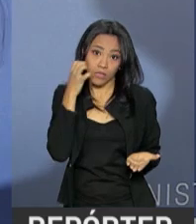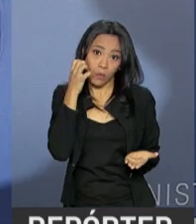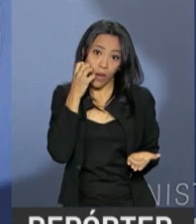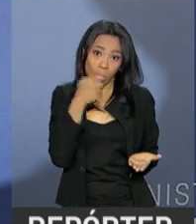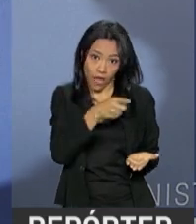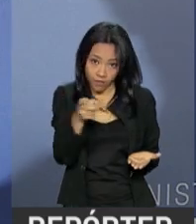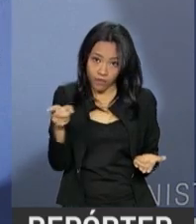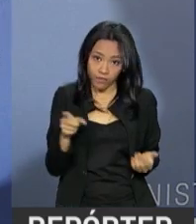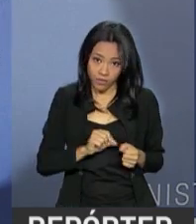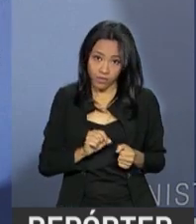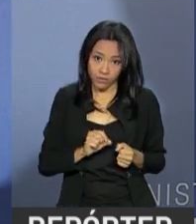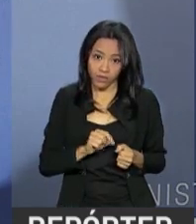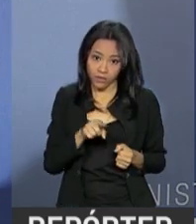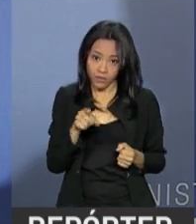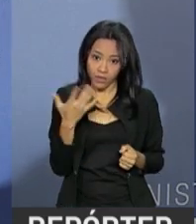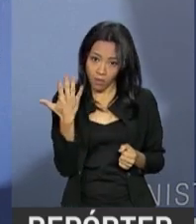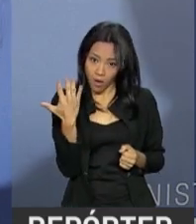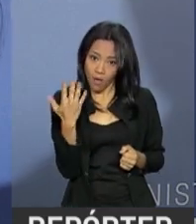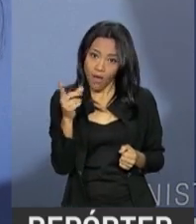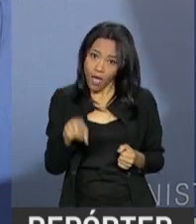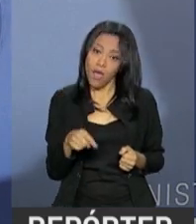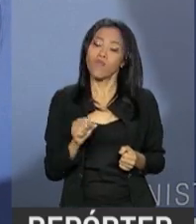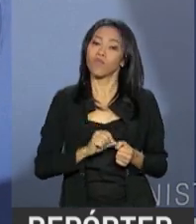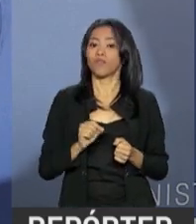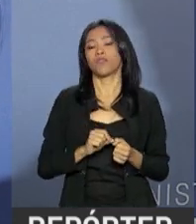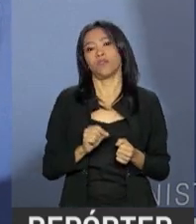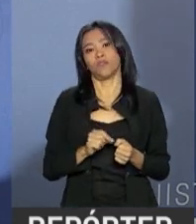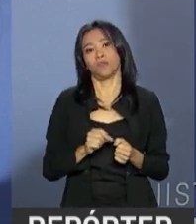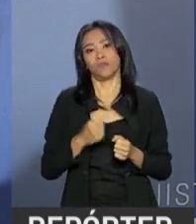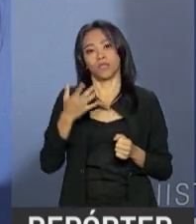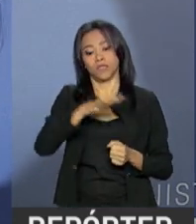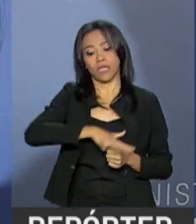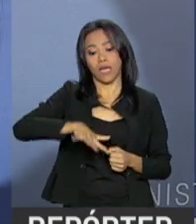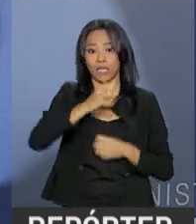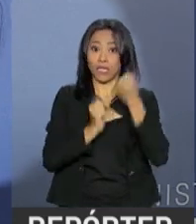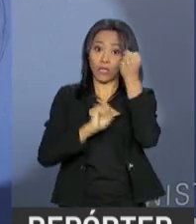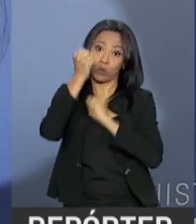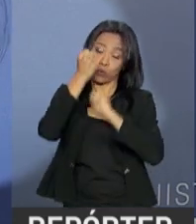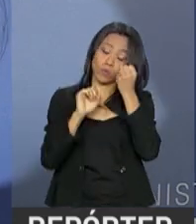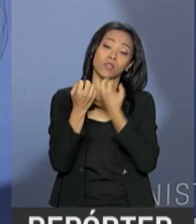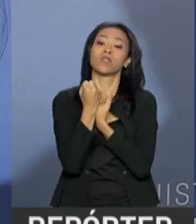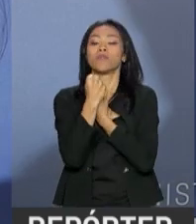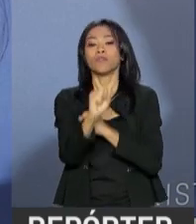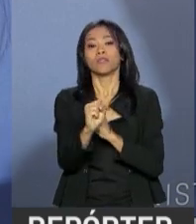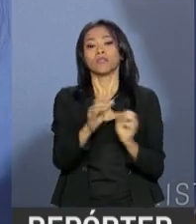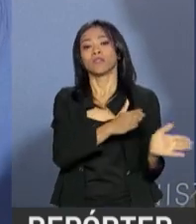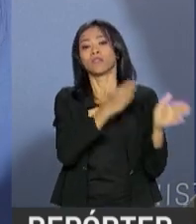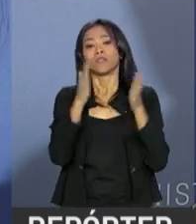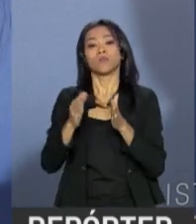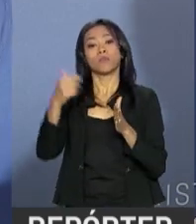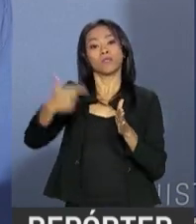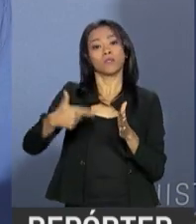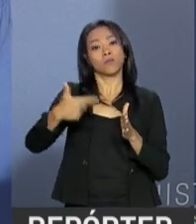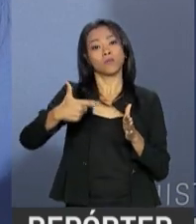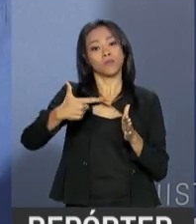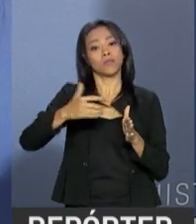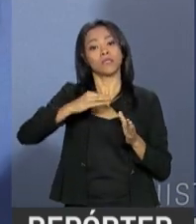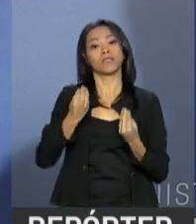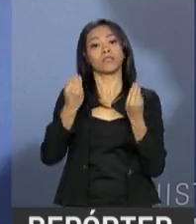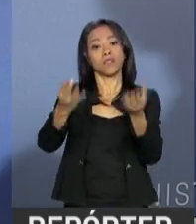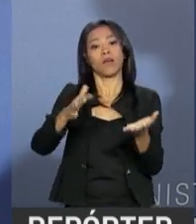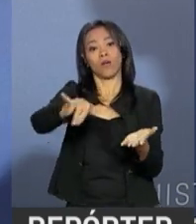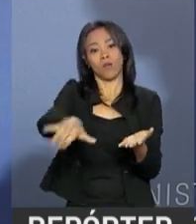votar parte devido à atividade de defesa ela era transborda prosório a segunda criar oportunidade das pessoas se